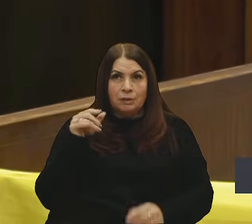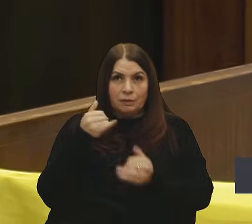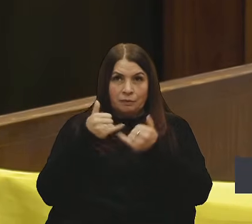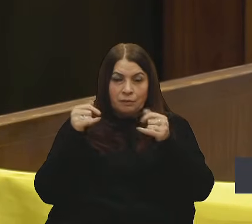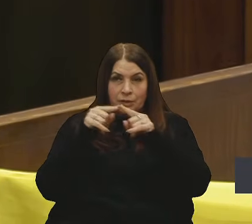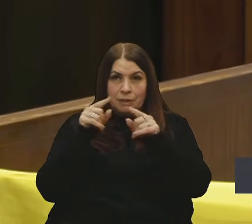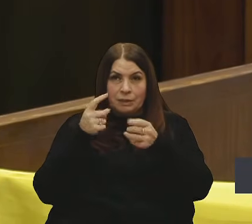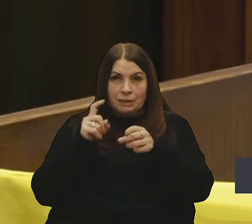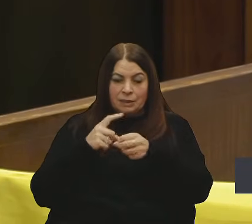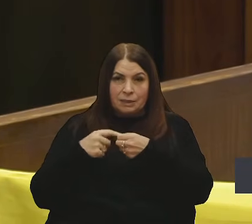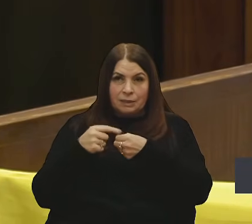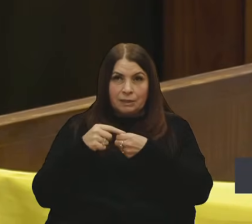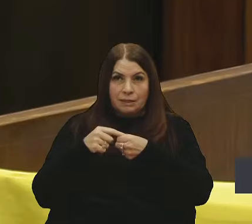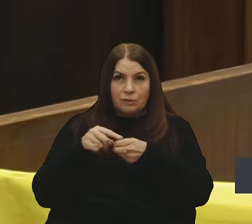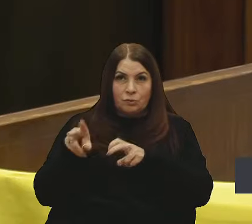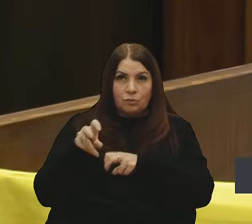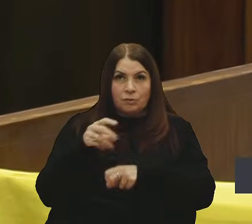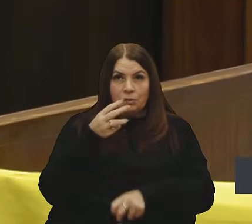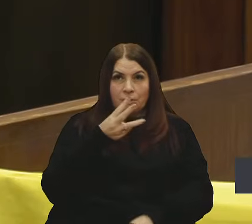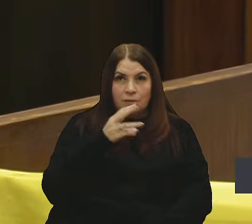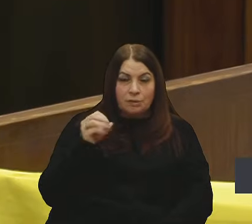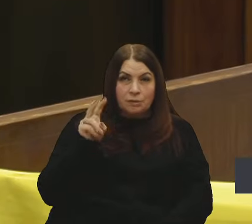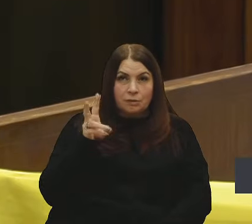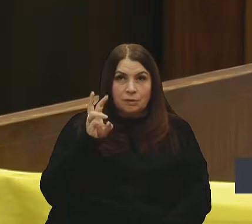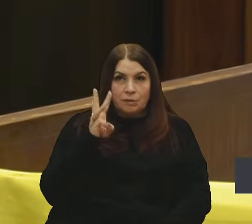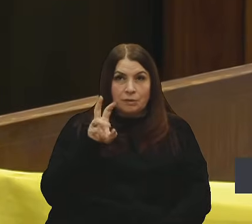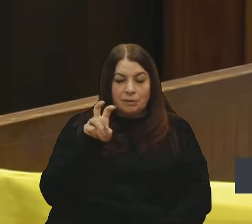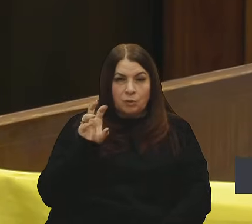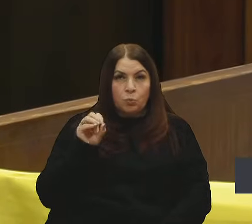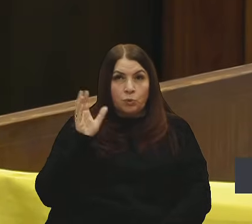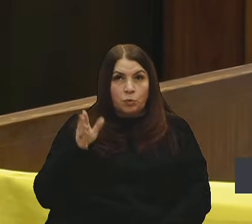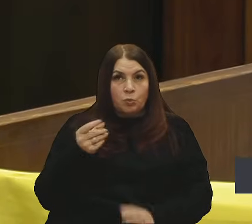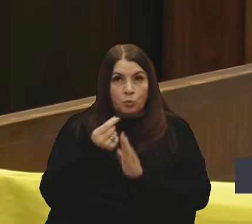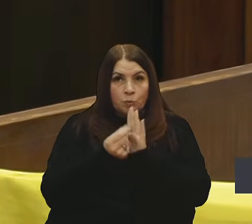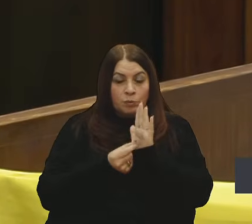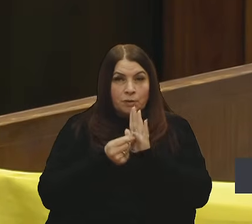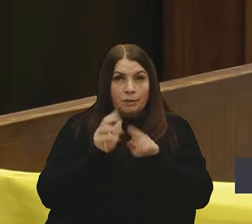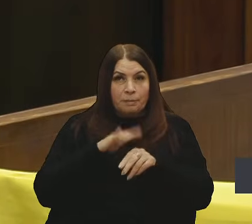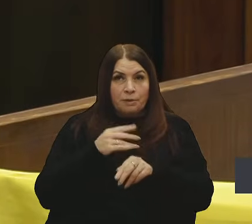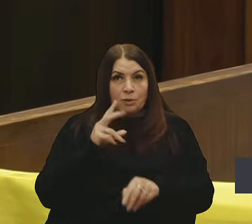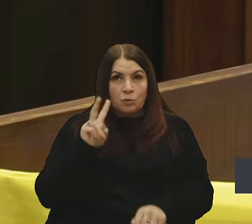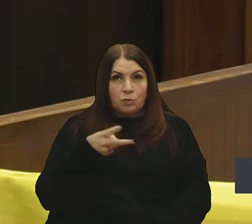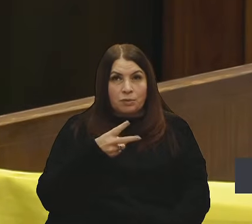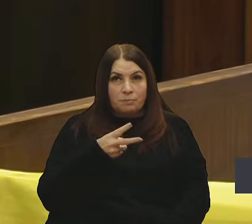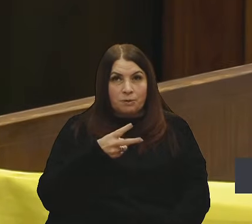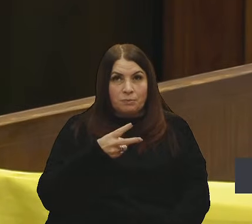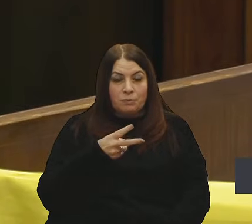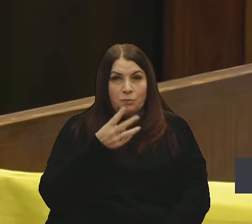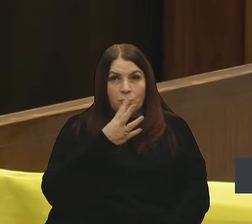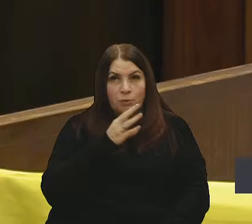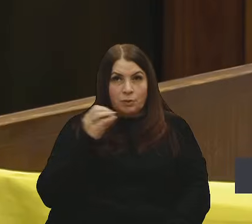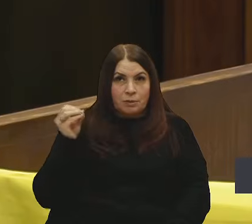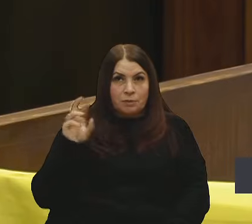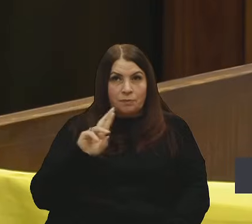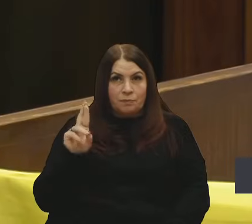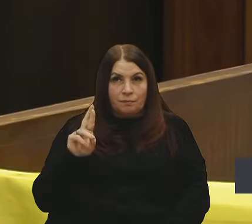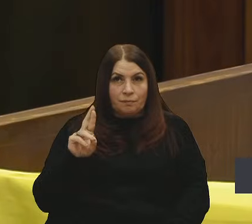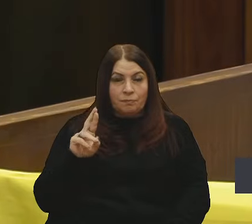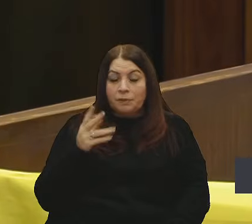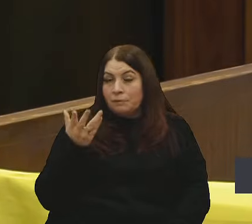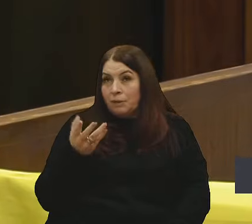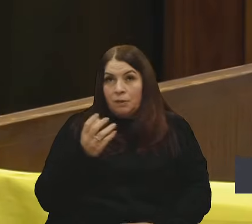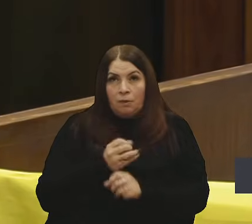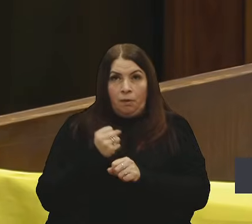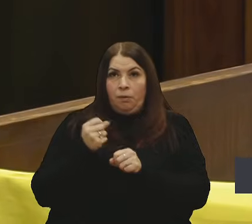cidades do interior por 350, 300, está orçada em mais de R$ 2.400. Então o